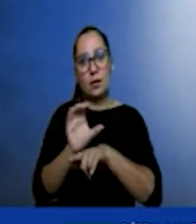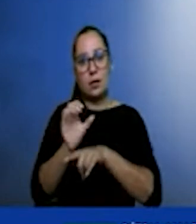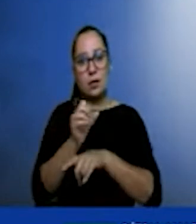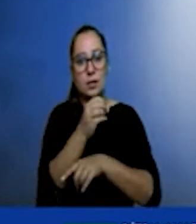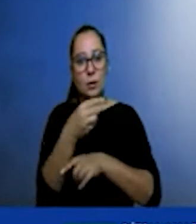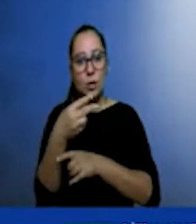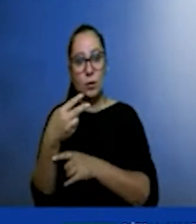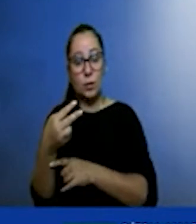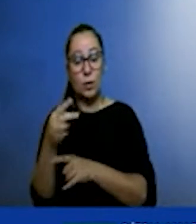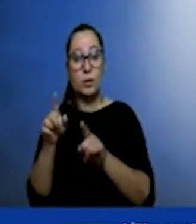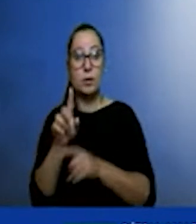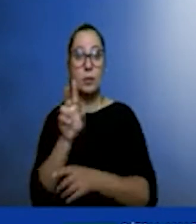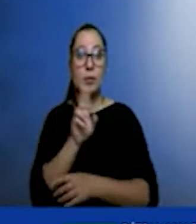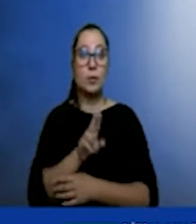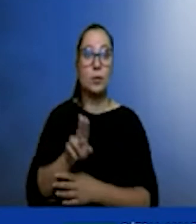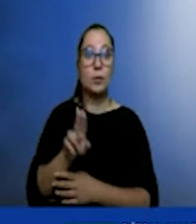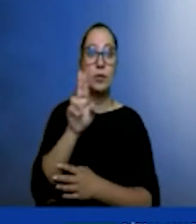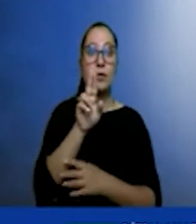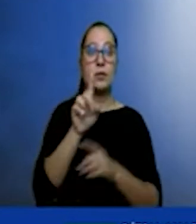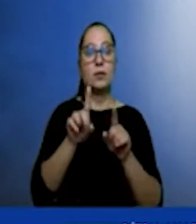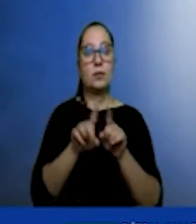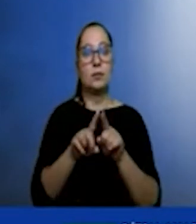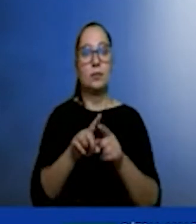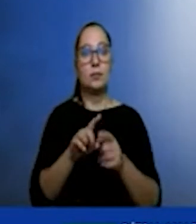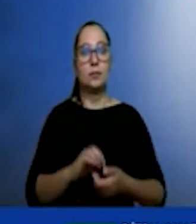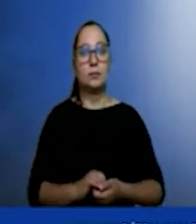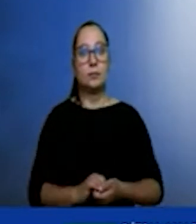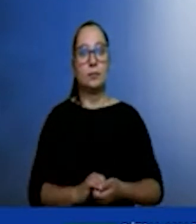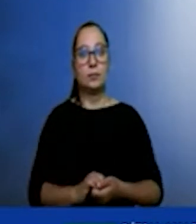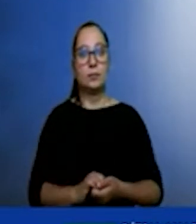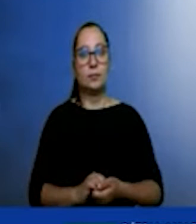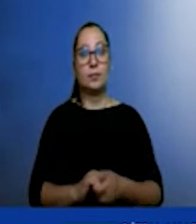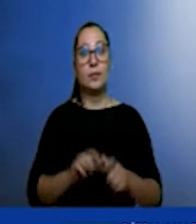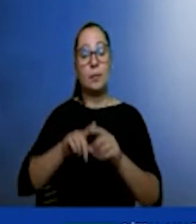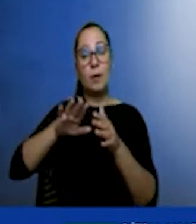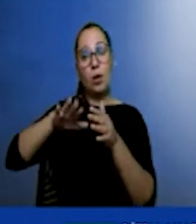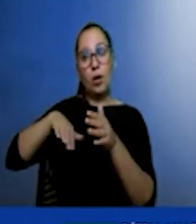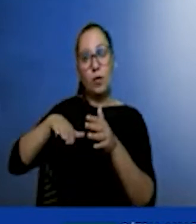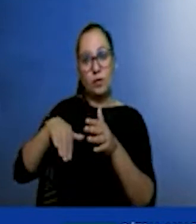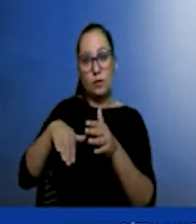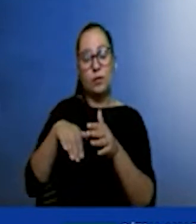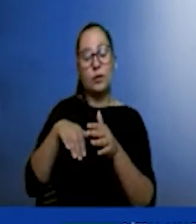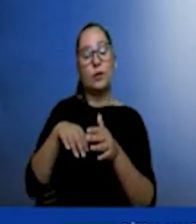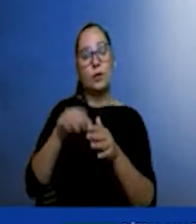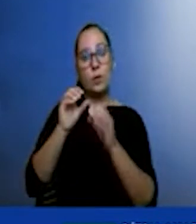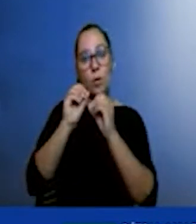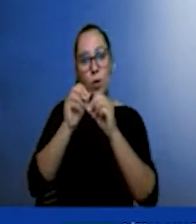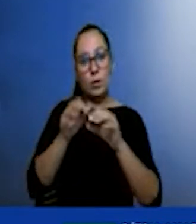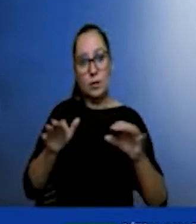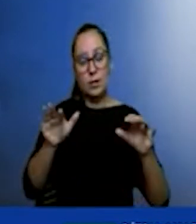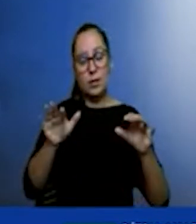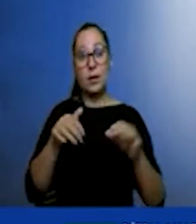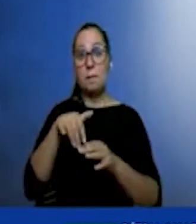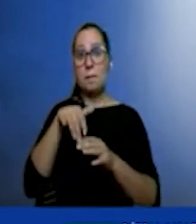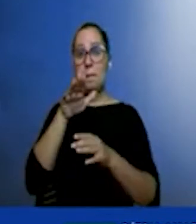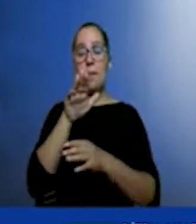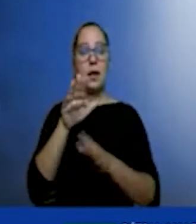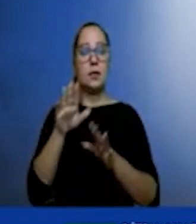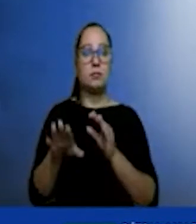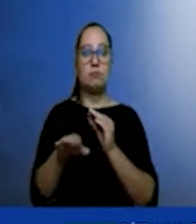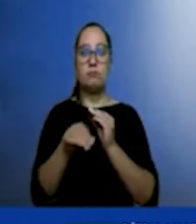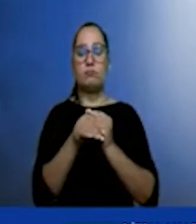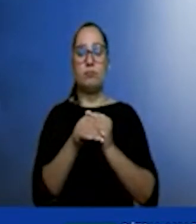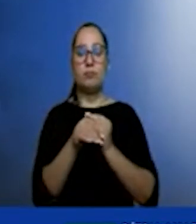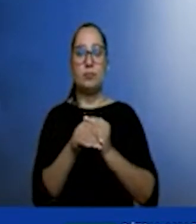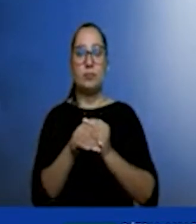utilização também, né? E no oceano, essa questão aí que está cada vez mais tornando